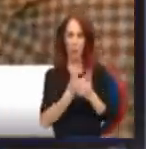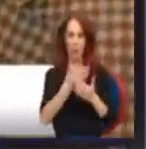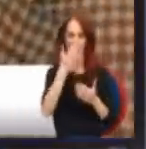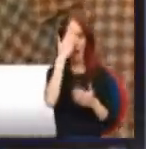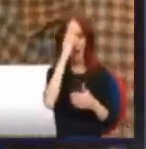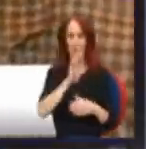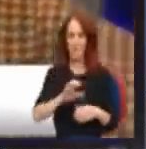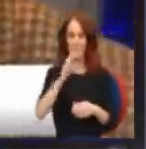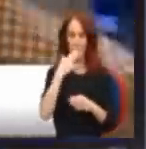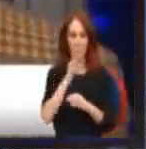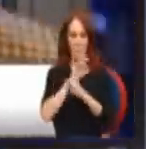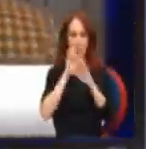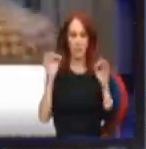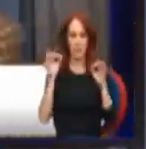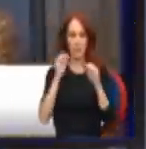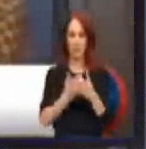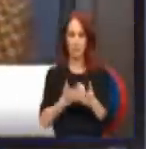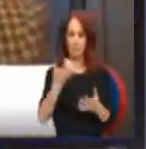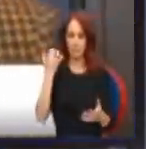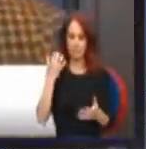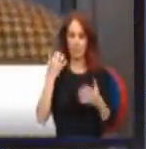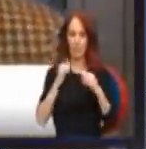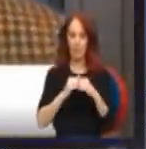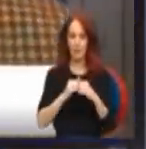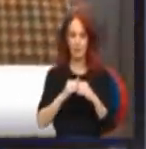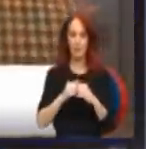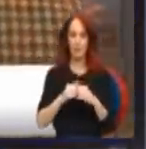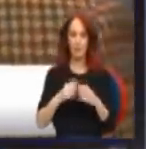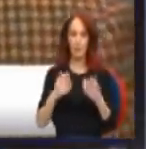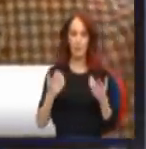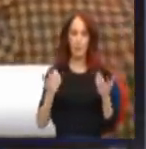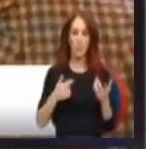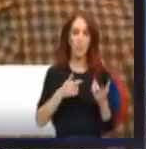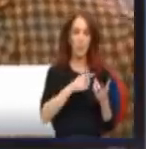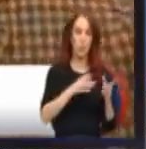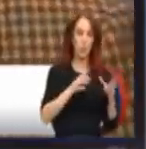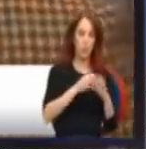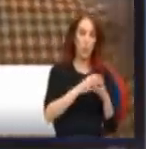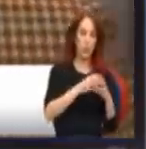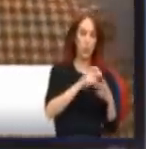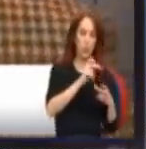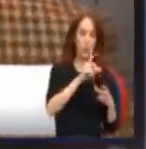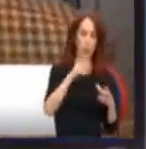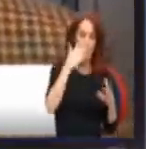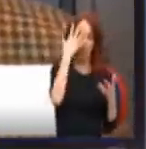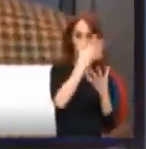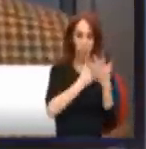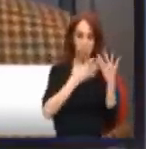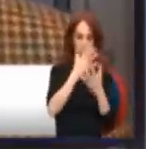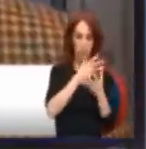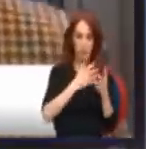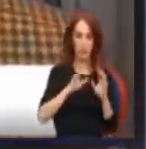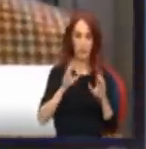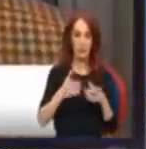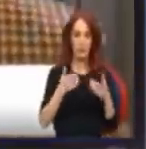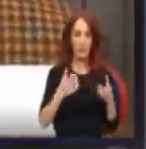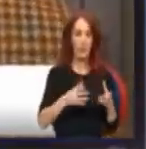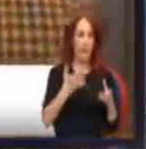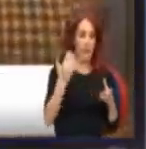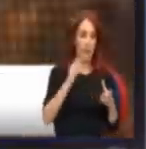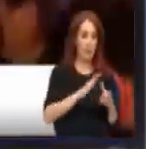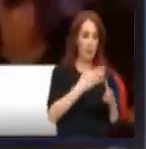a fórmula perfeita para brilhar um bocadinho as coisas do Hilal e um decréscimo da componente física. O Hilal, enquanto foi